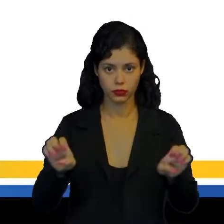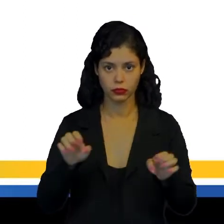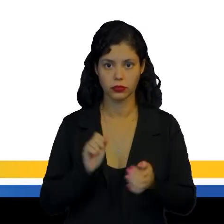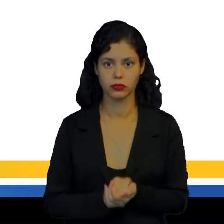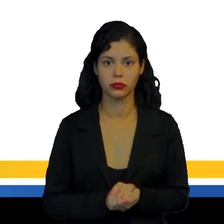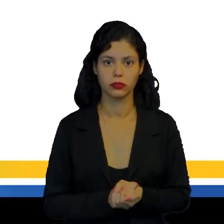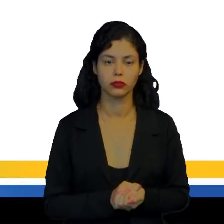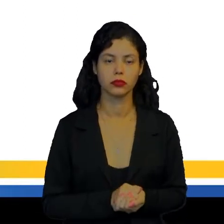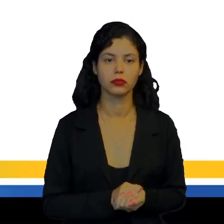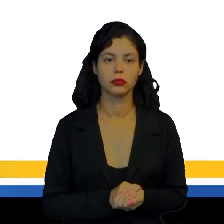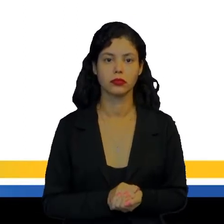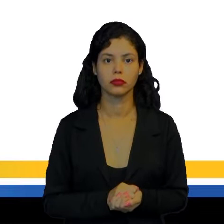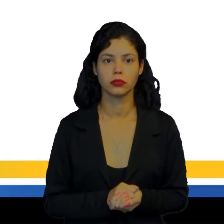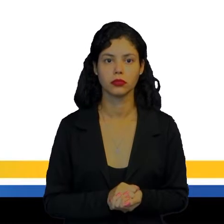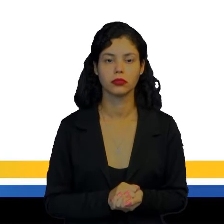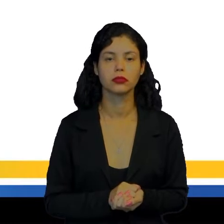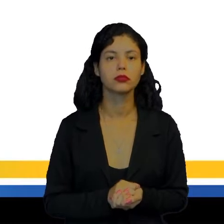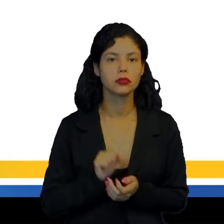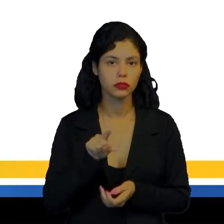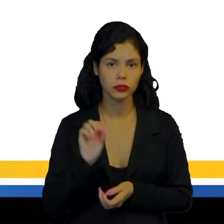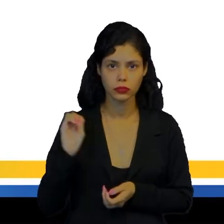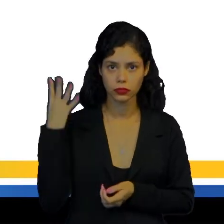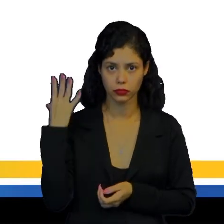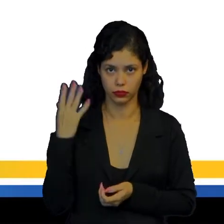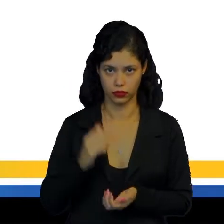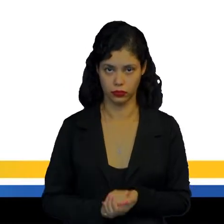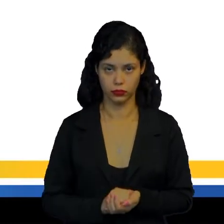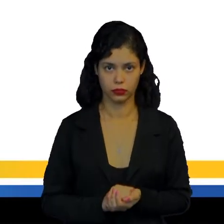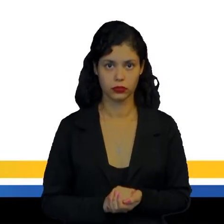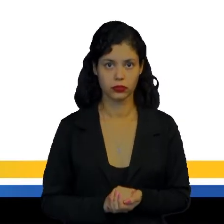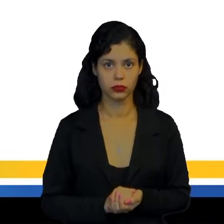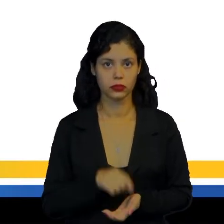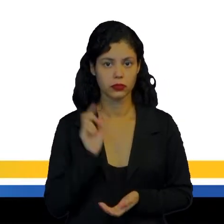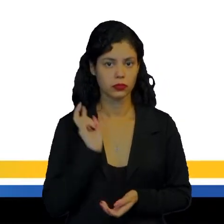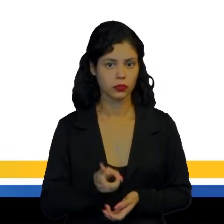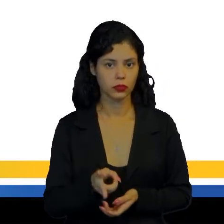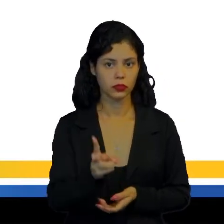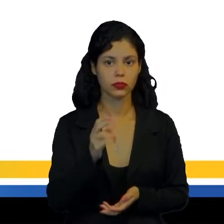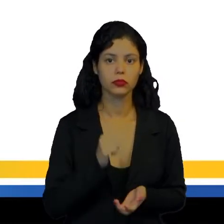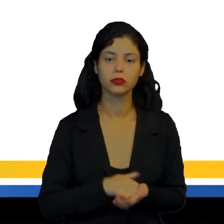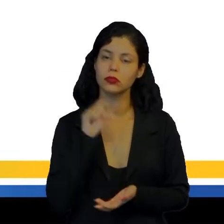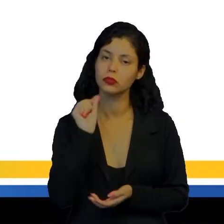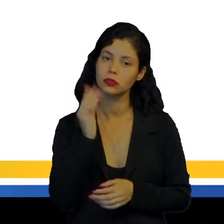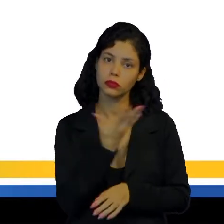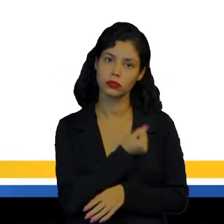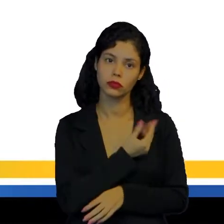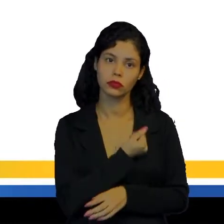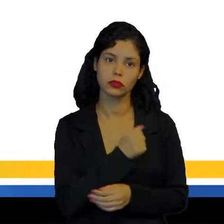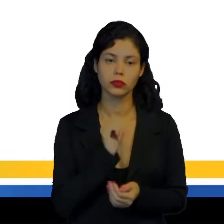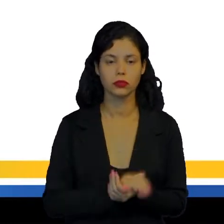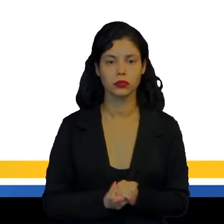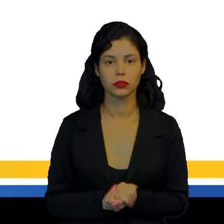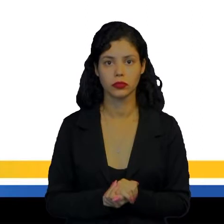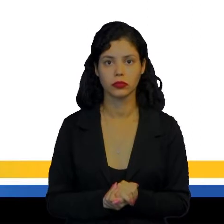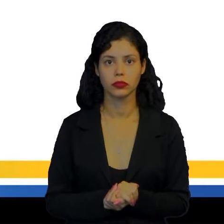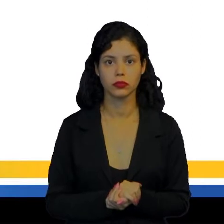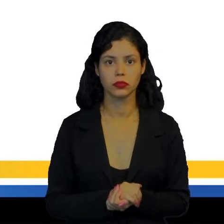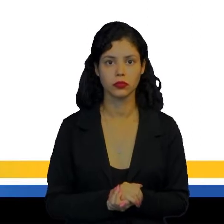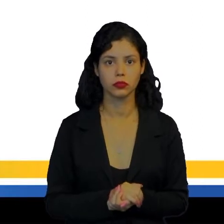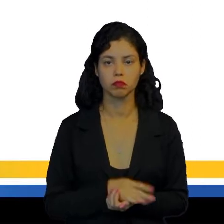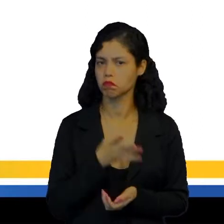equação, tá? Nesse caso aí. Continuando, que é um número, um